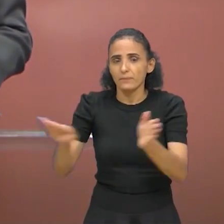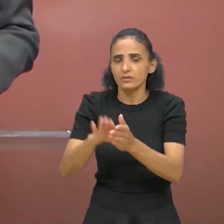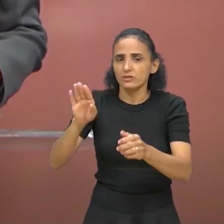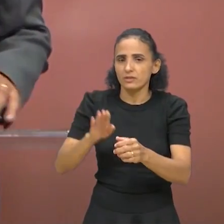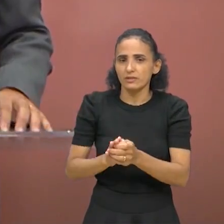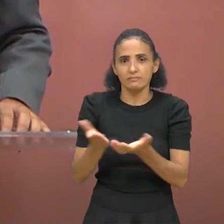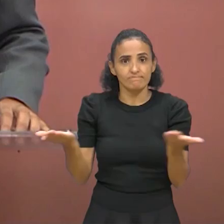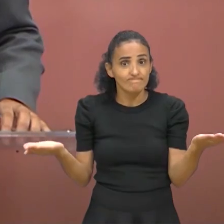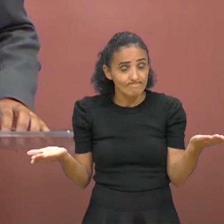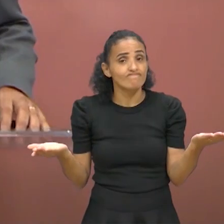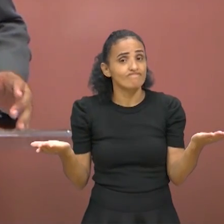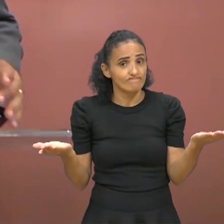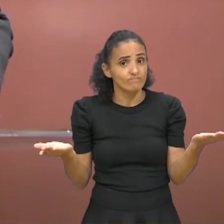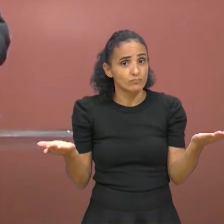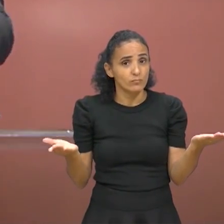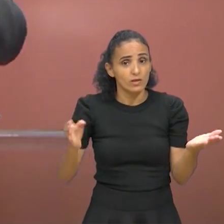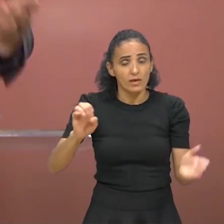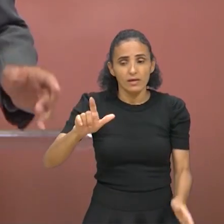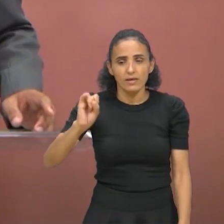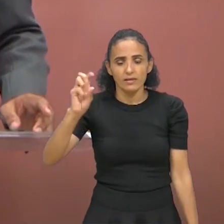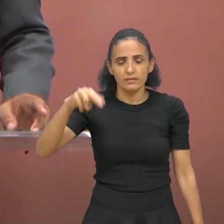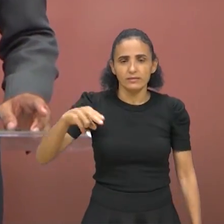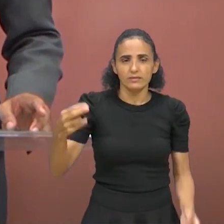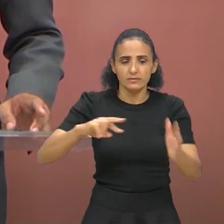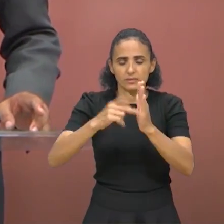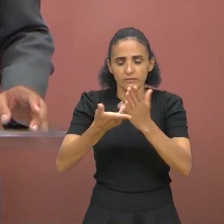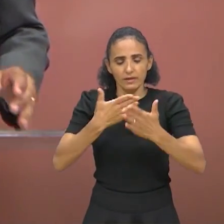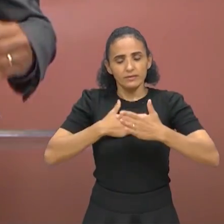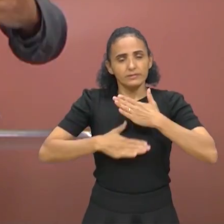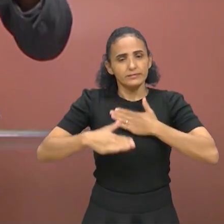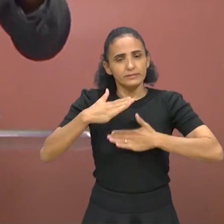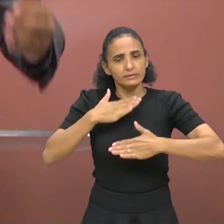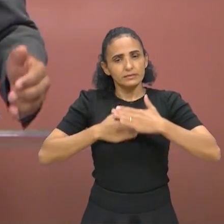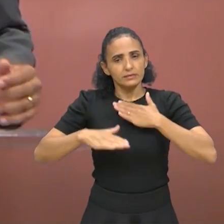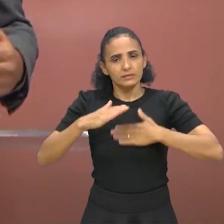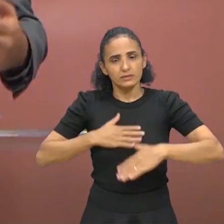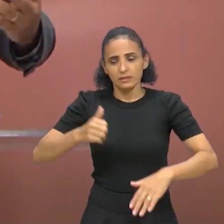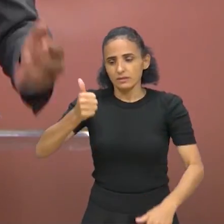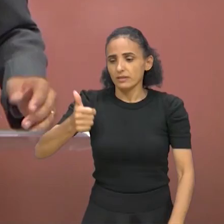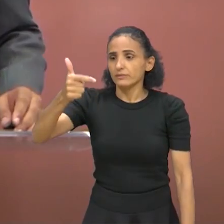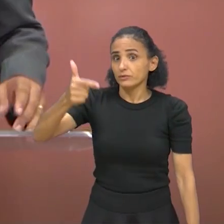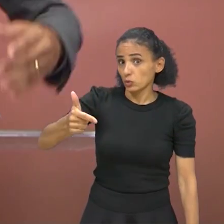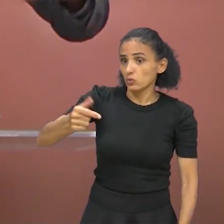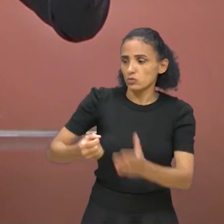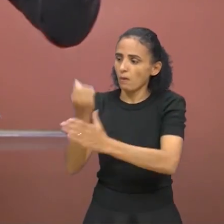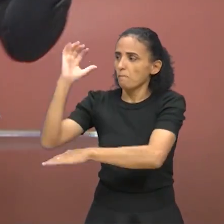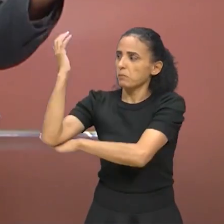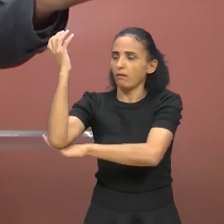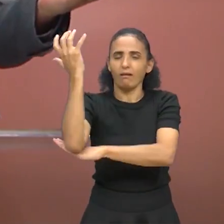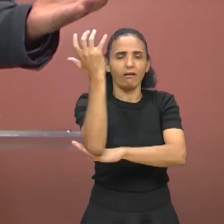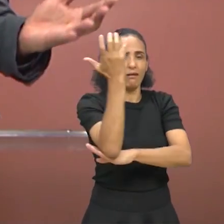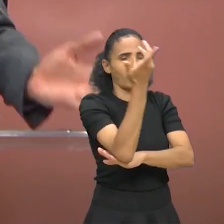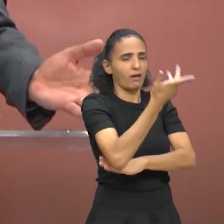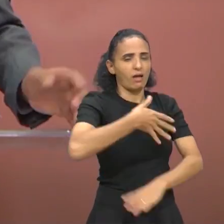lemos. Elim significa descanso. Era o lugar onde estavam 12 fontes, 70 palmeiras, eram oásis